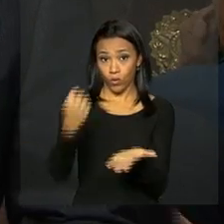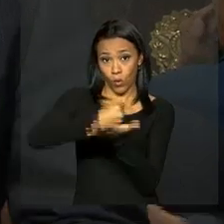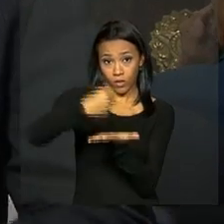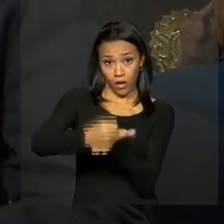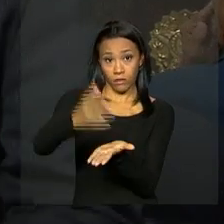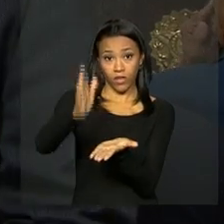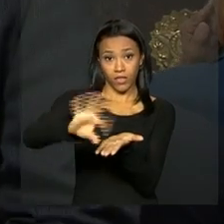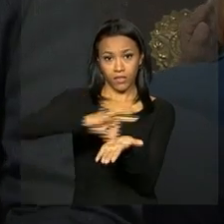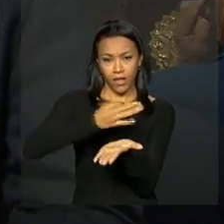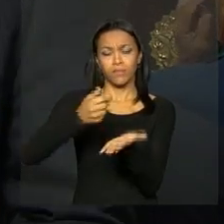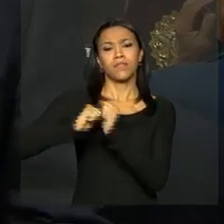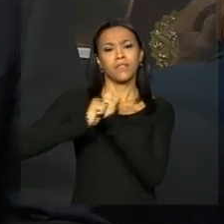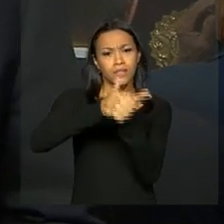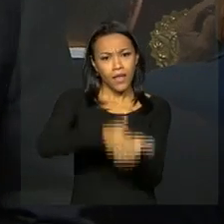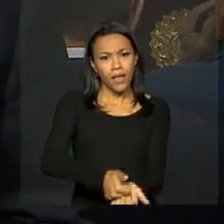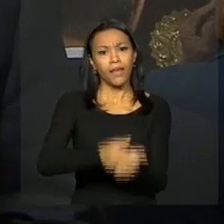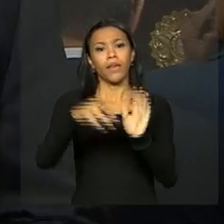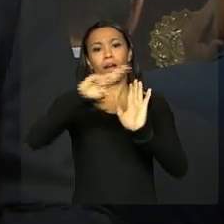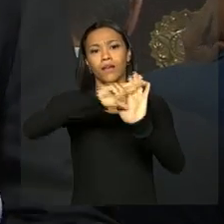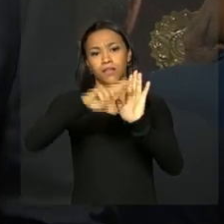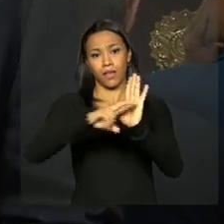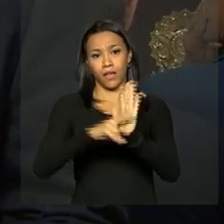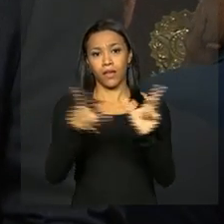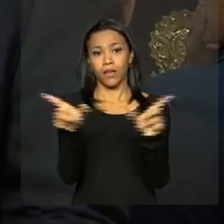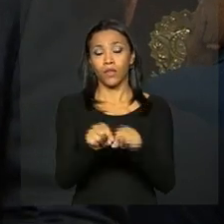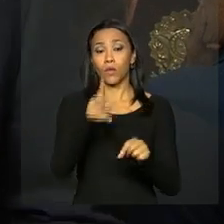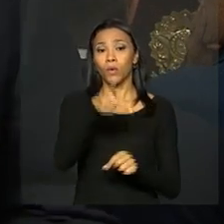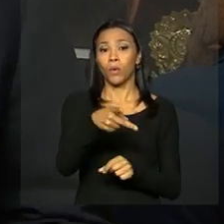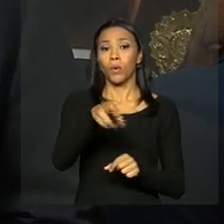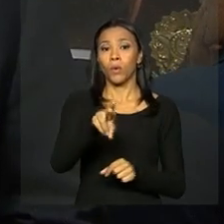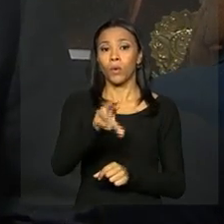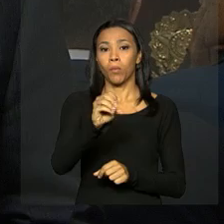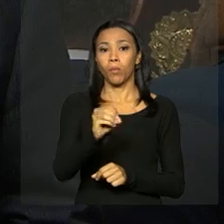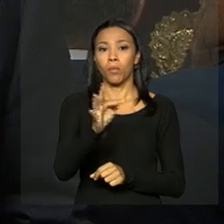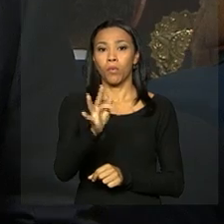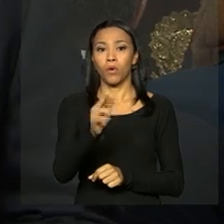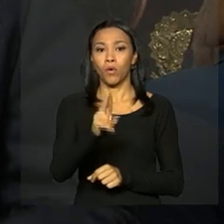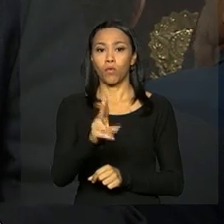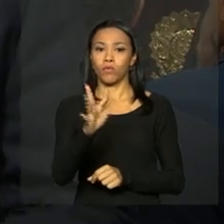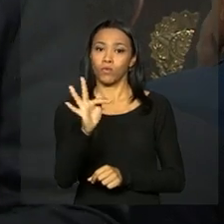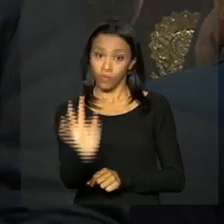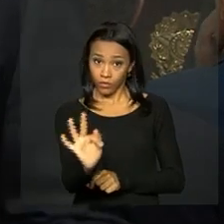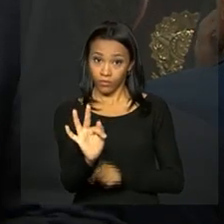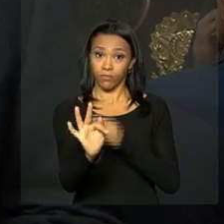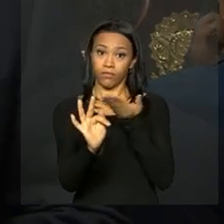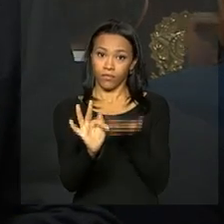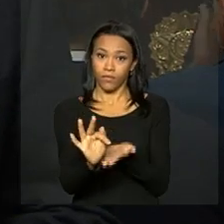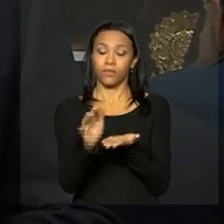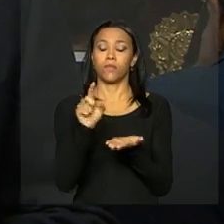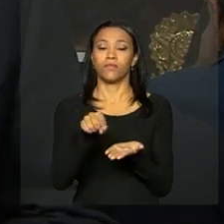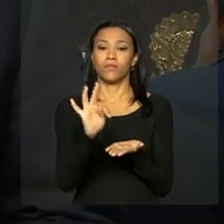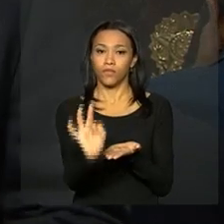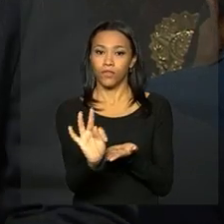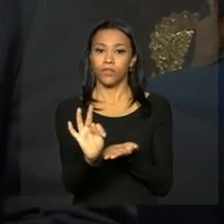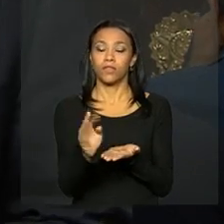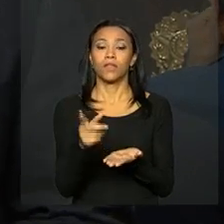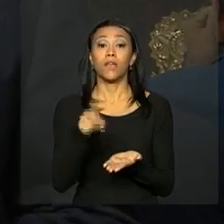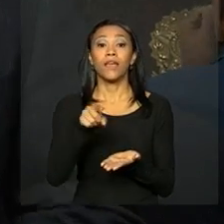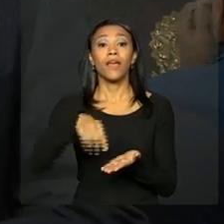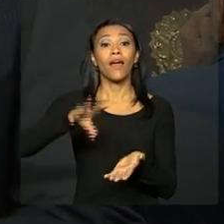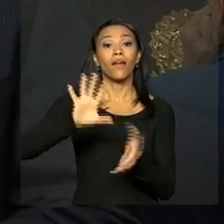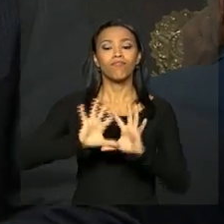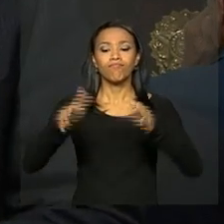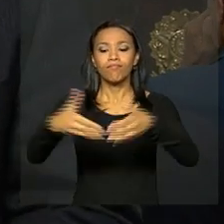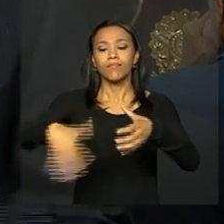já estão alinhados com o que prevê o Profute, o Programa de Modernização da Gestão e de Responsabilidade Fiscal do